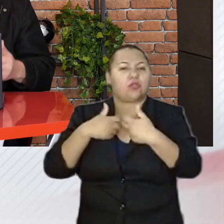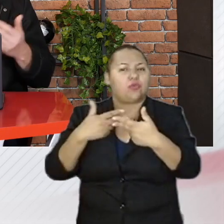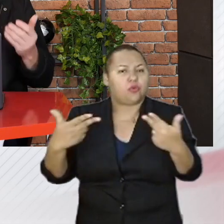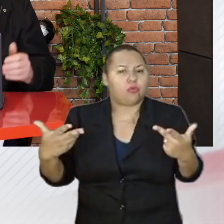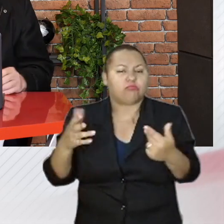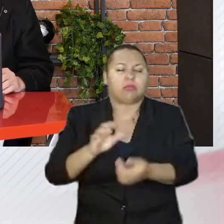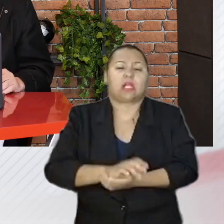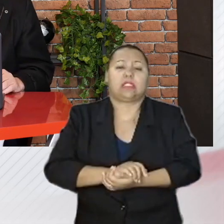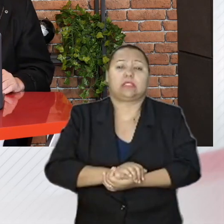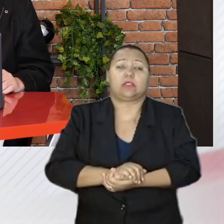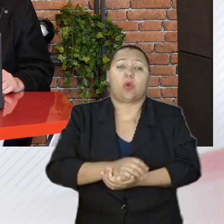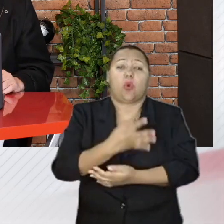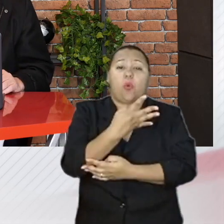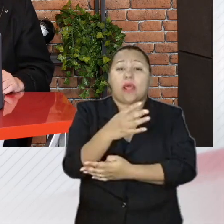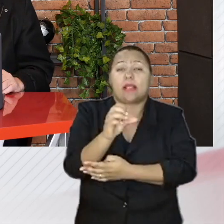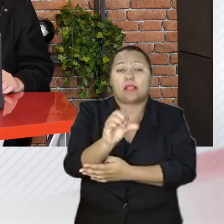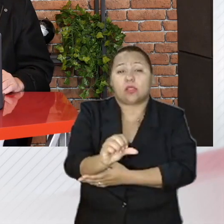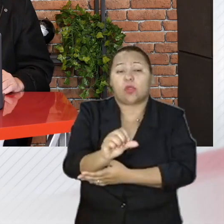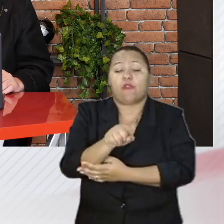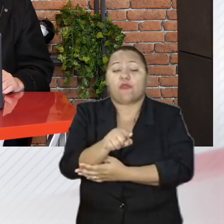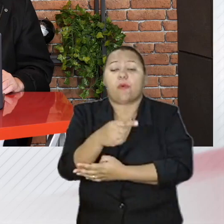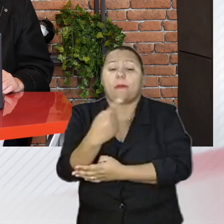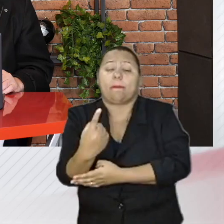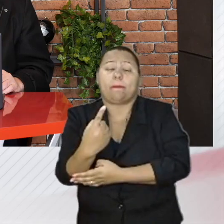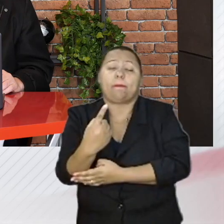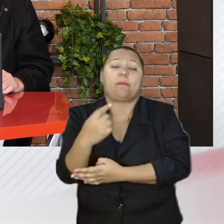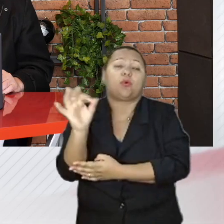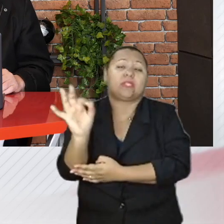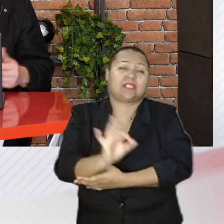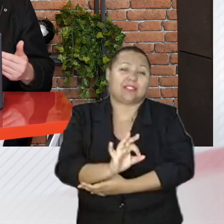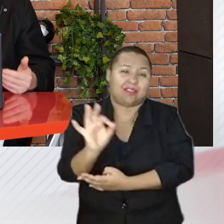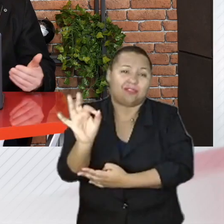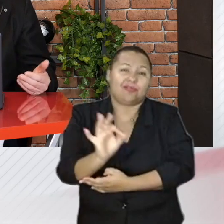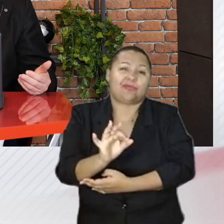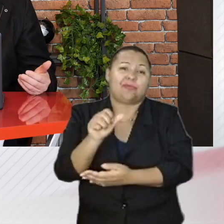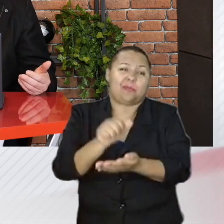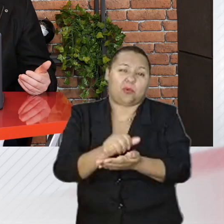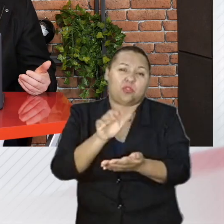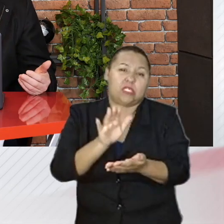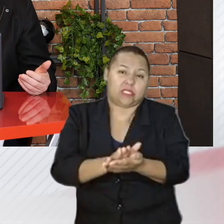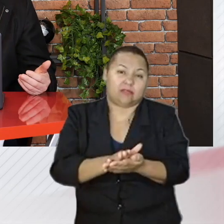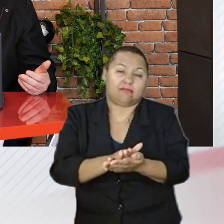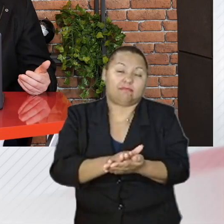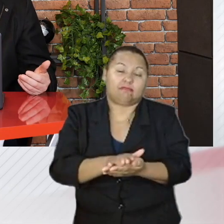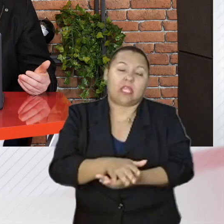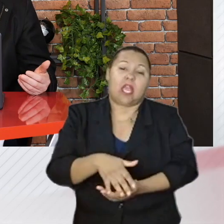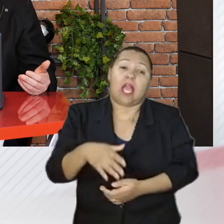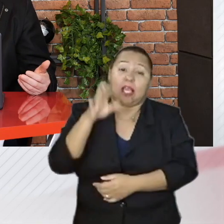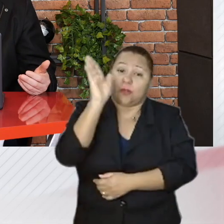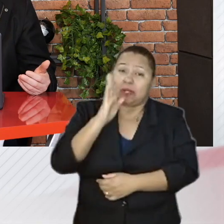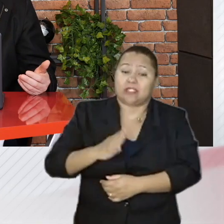é 49,1% do imposto de renda. No Brasil é apenas 20,8%.